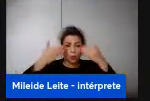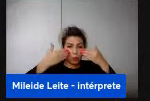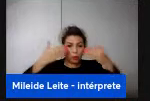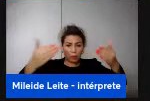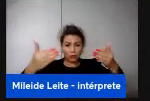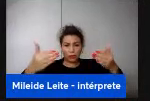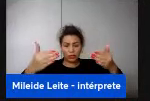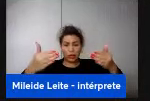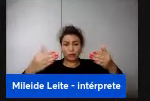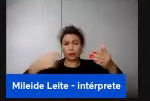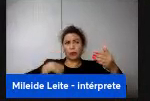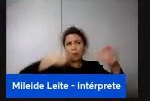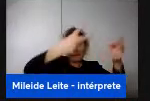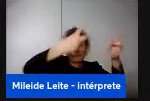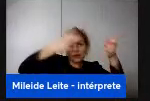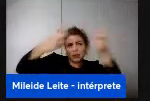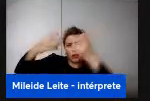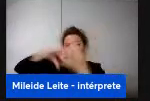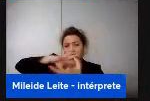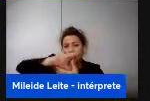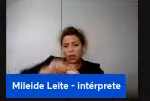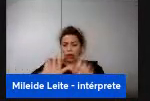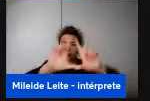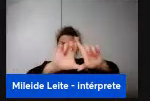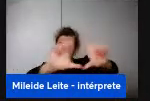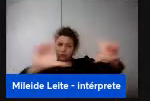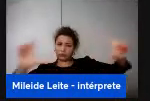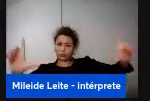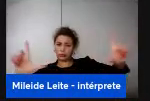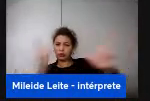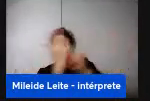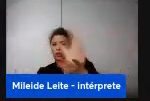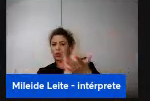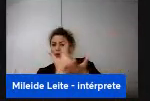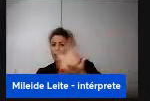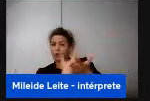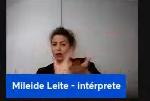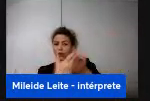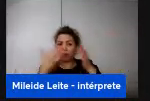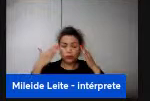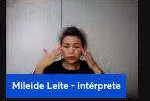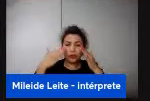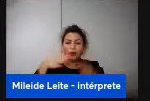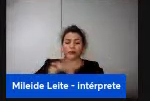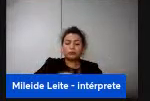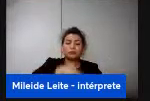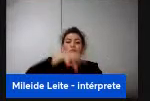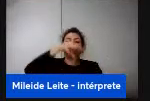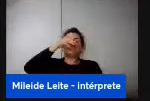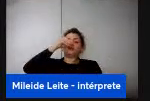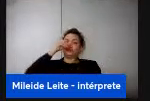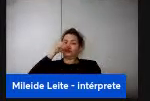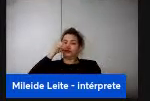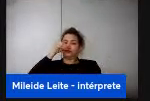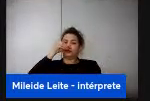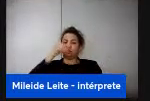que eu tenho do mundo, aqui numa situação, né? Voltado para a respiração.